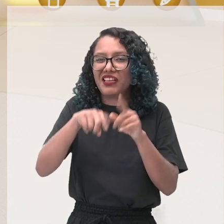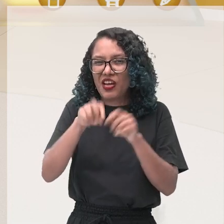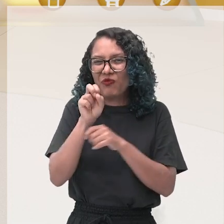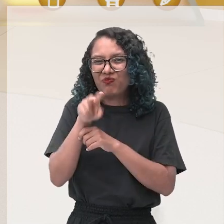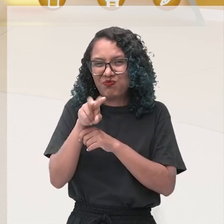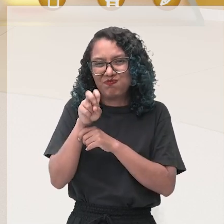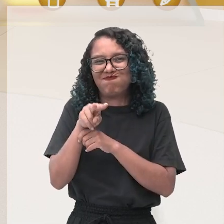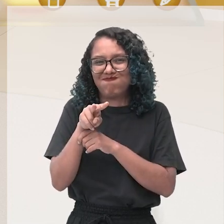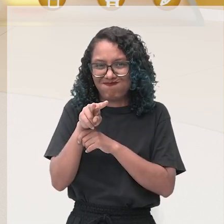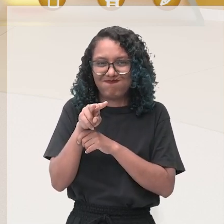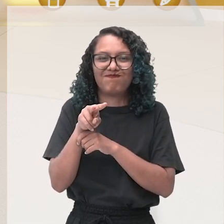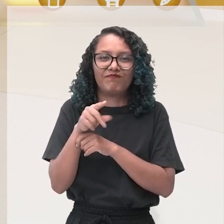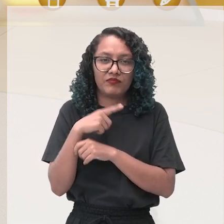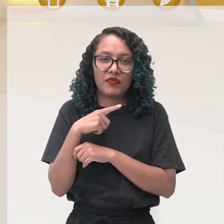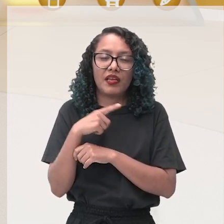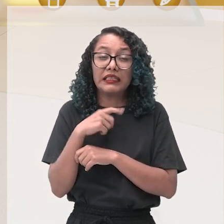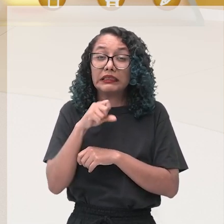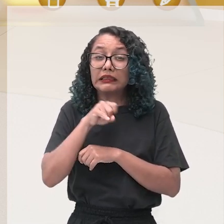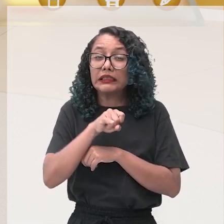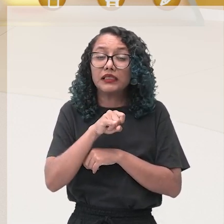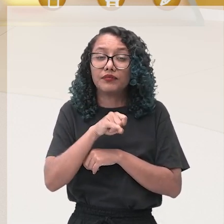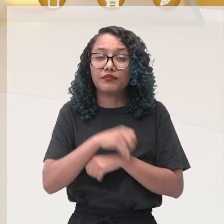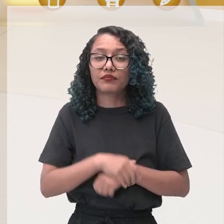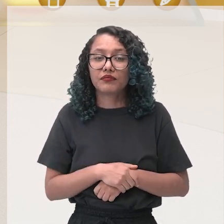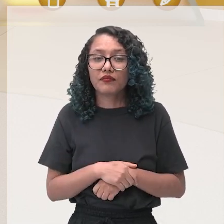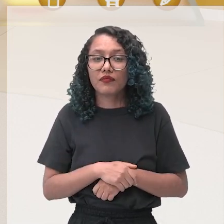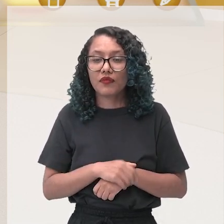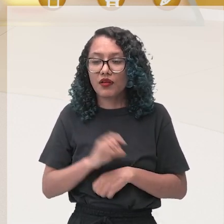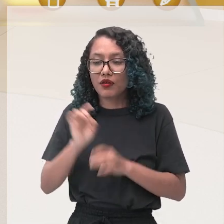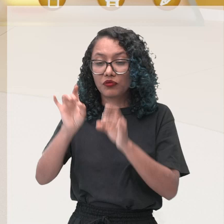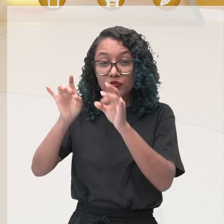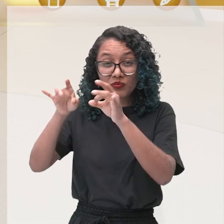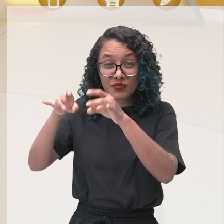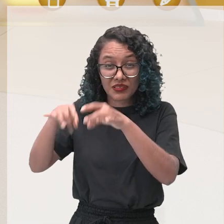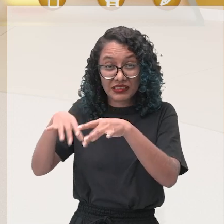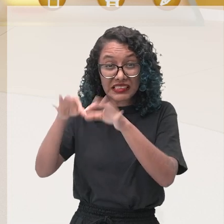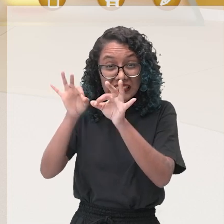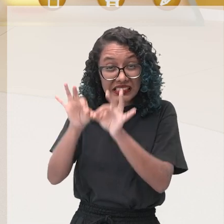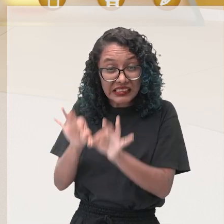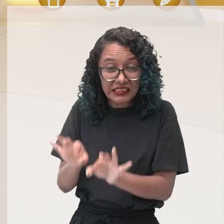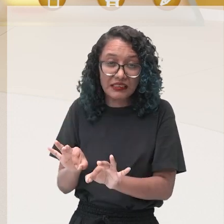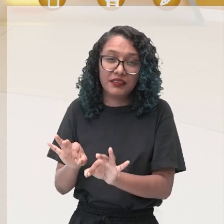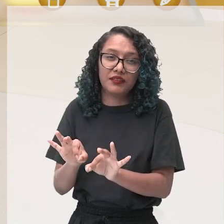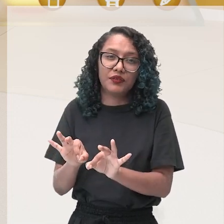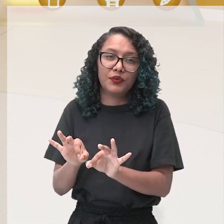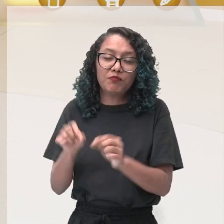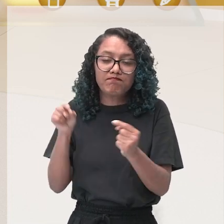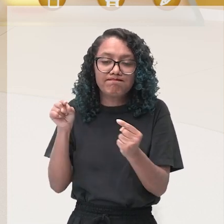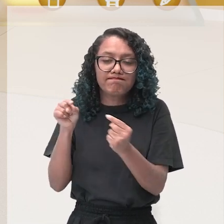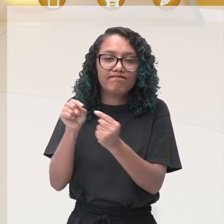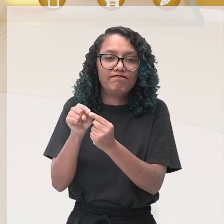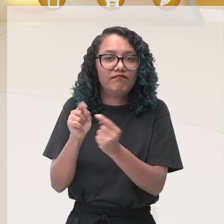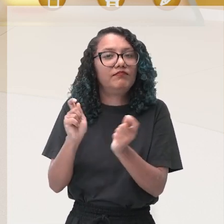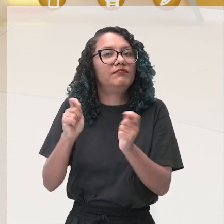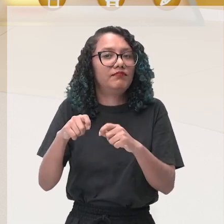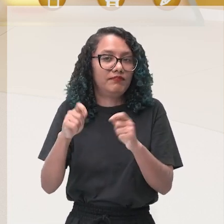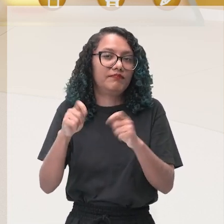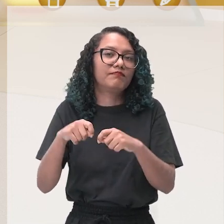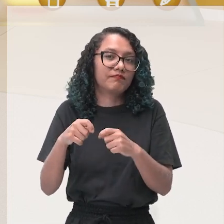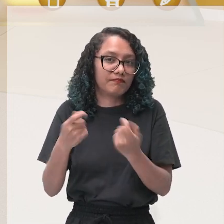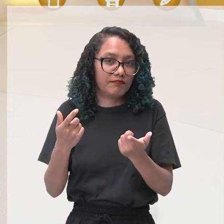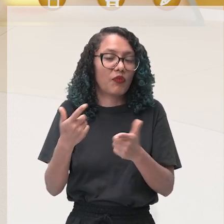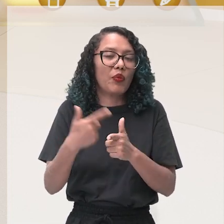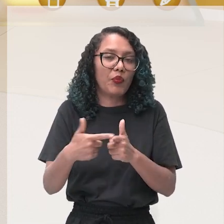tóxicos. Então, se não forem descartadas de modo adequado, podem vir a